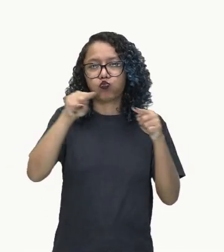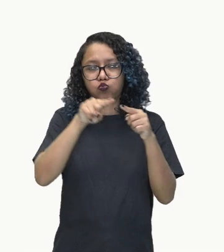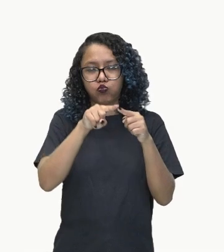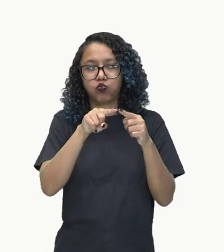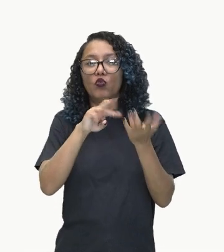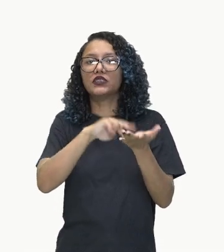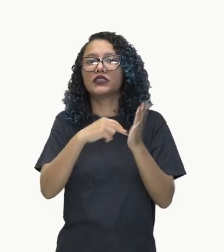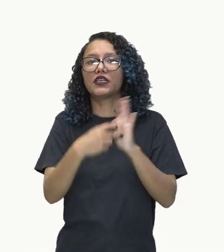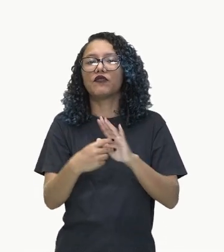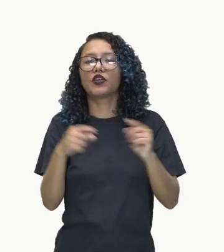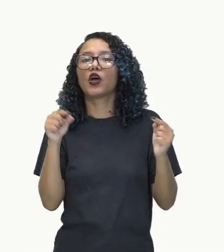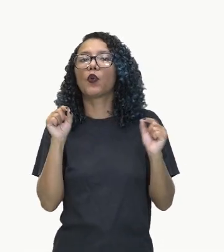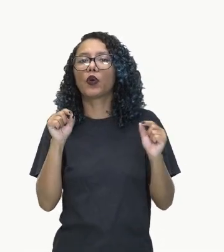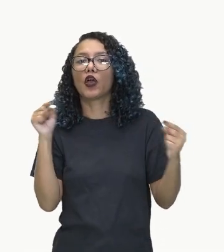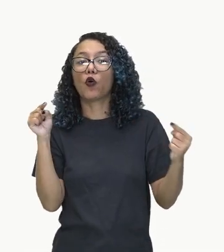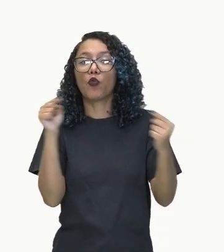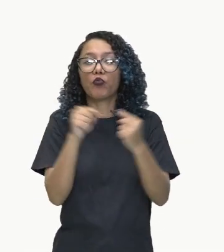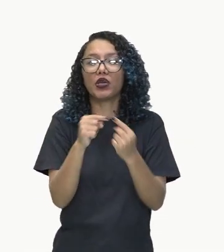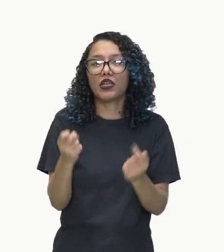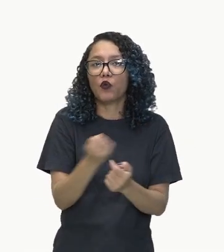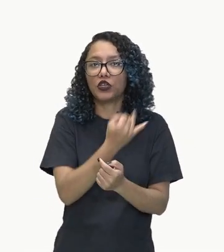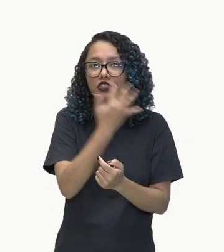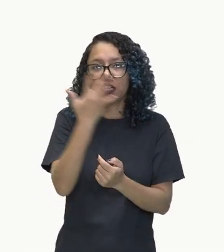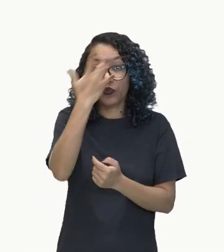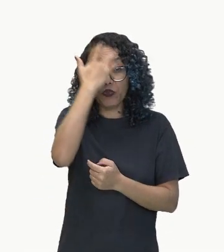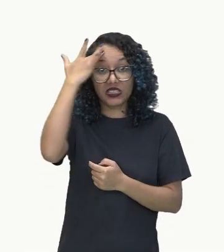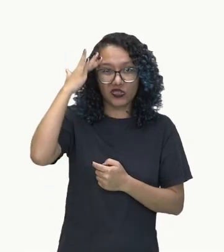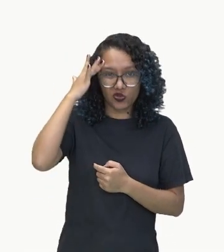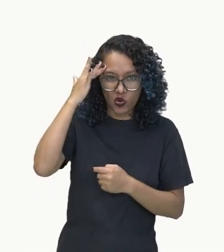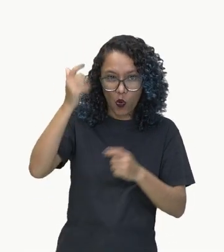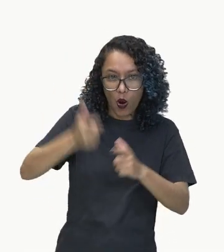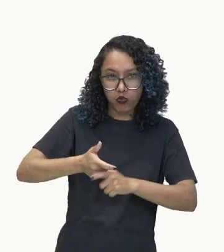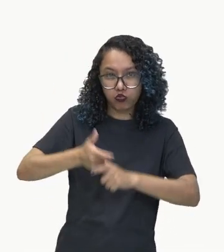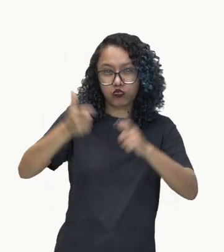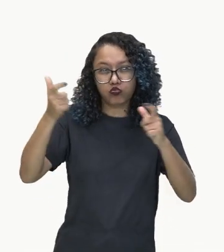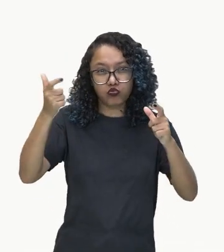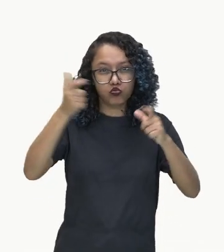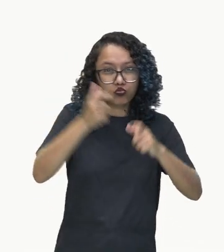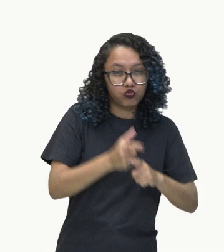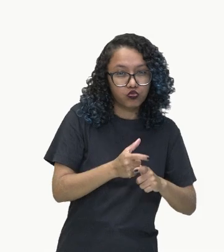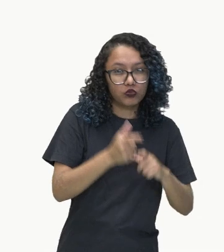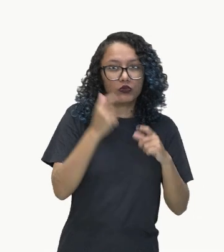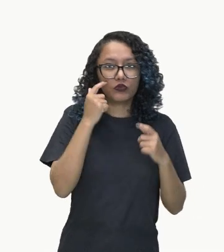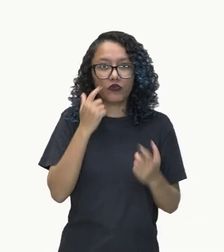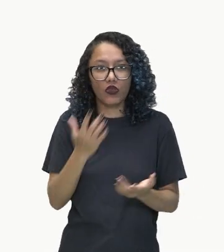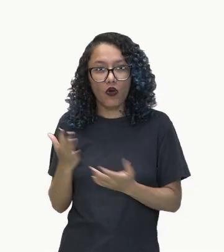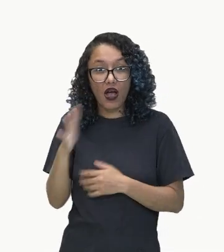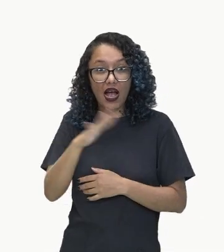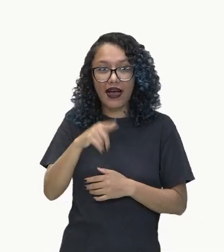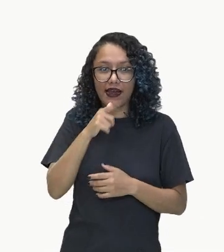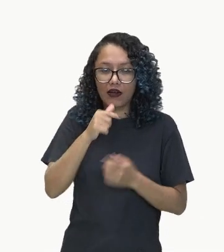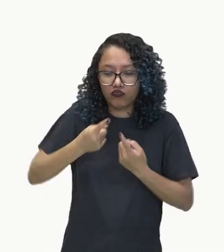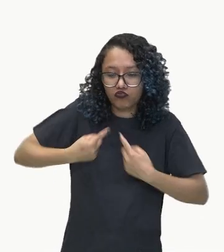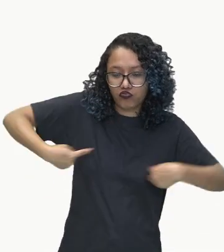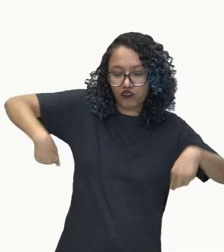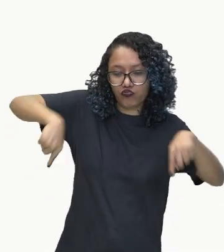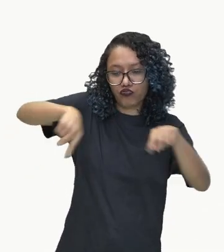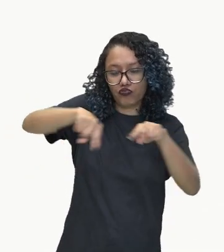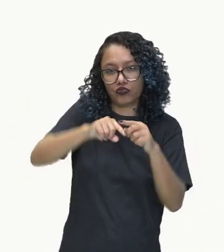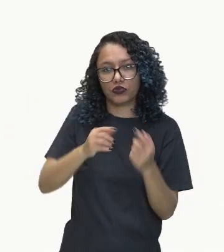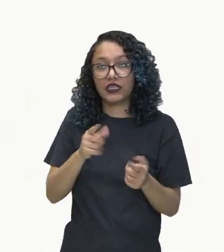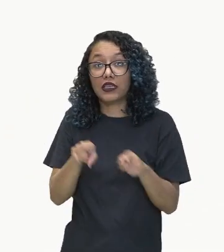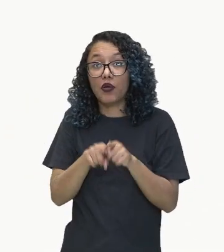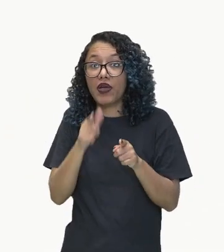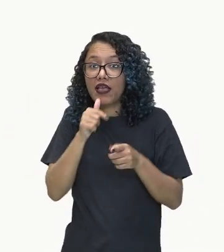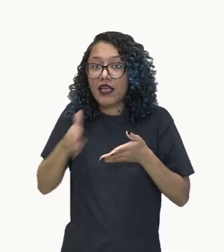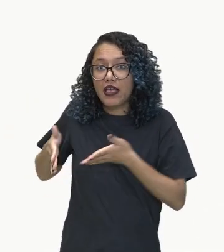cada localidade. E a gente falou que aqui, olha só, a região dos Grandes Lagos e do Vale do Rio São Lourenço é